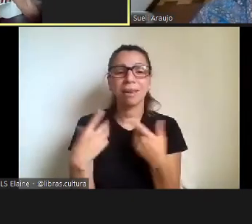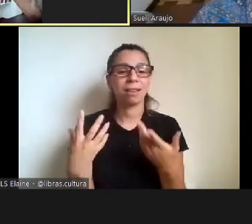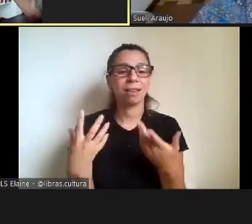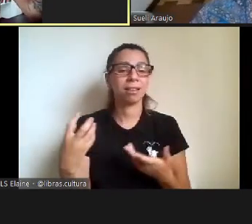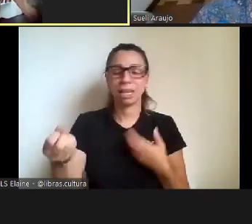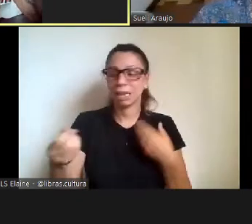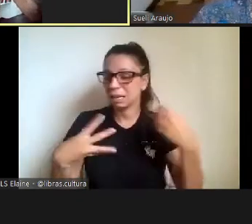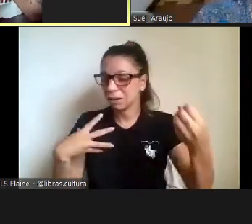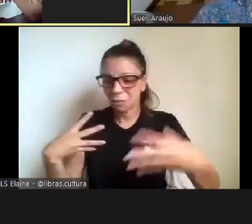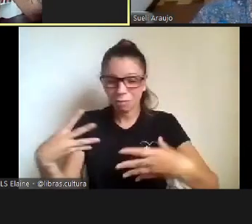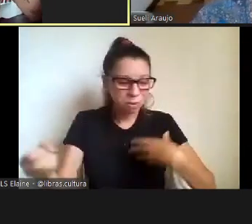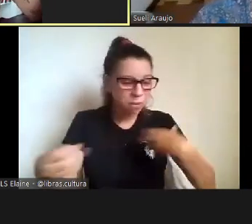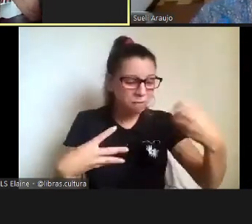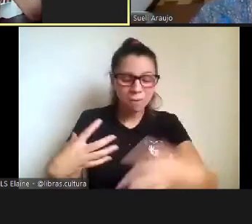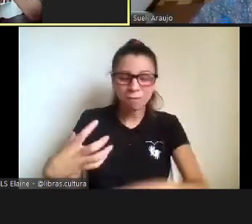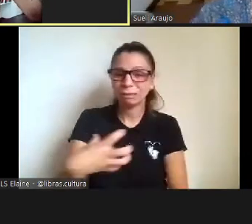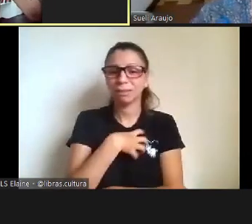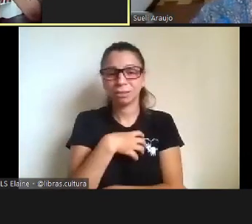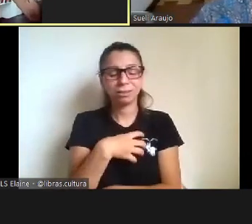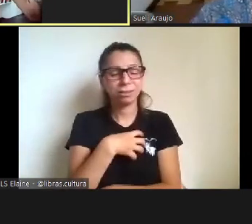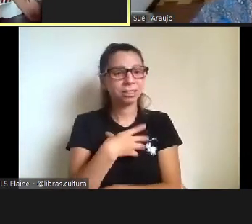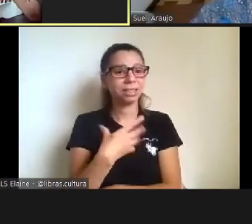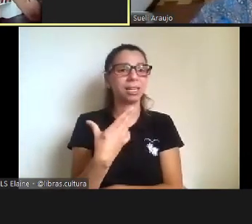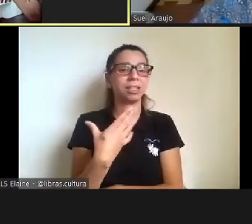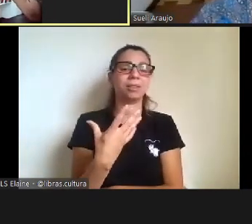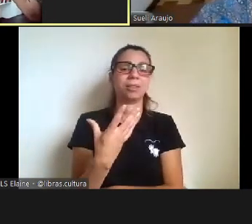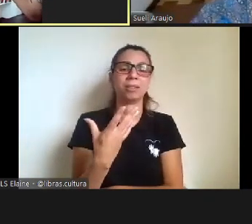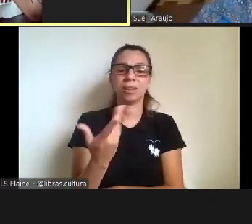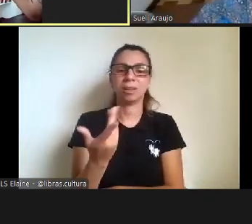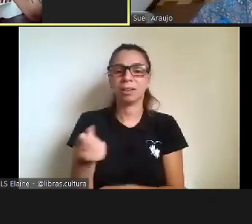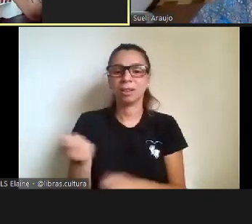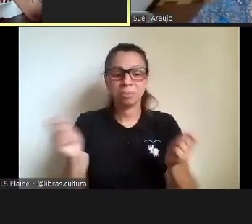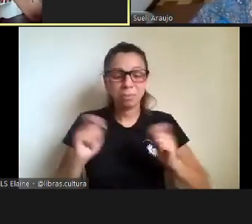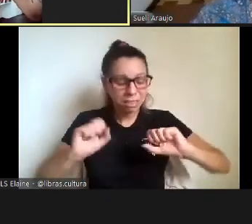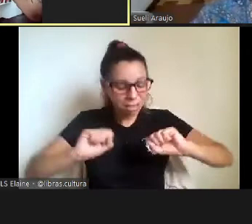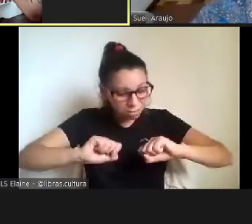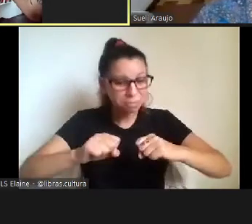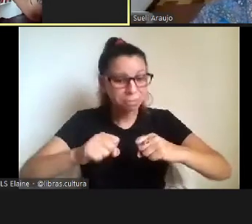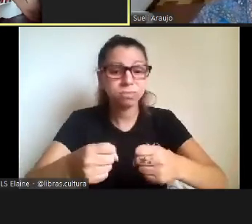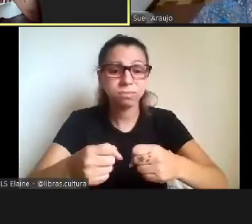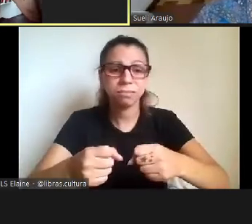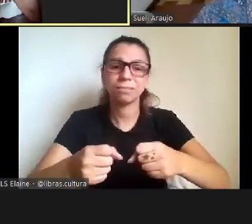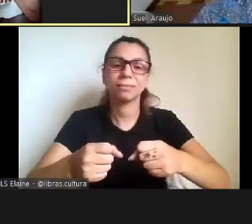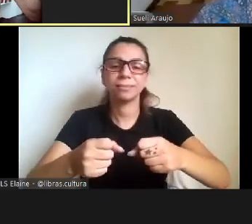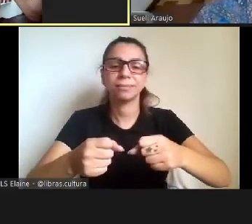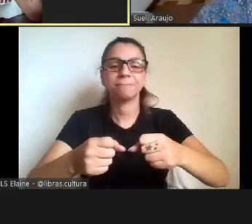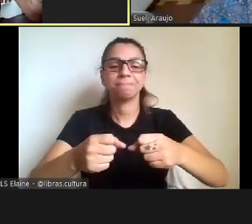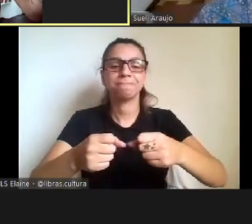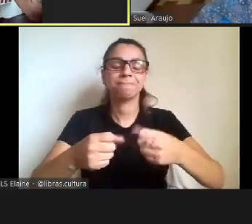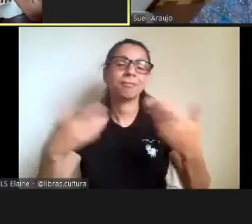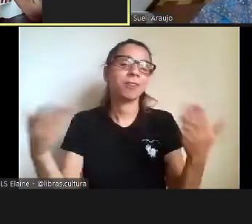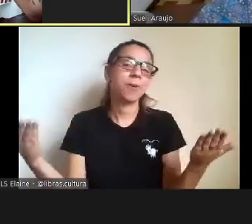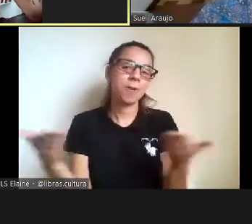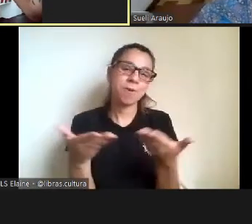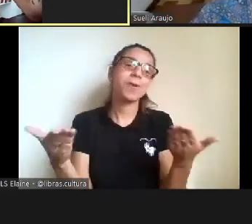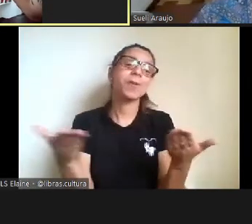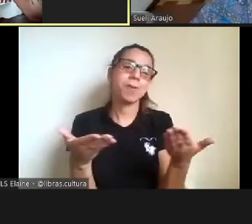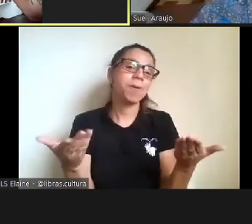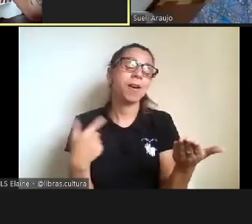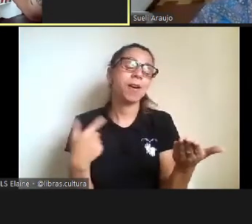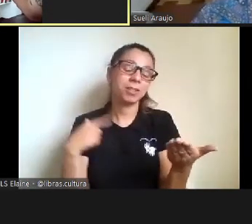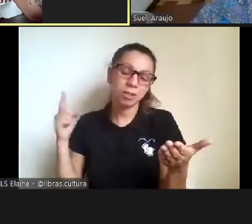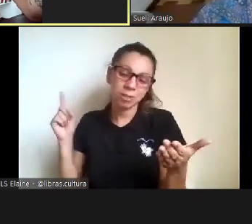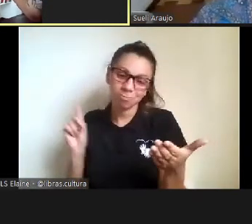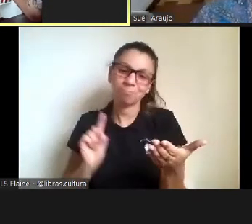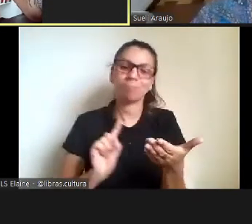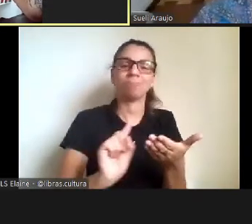dessa nova plataforma para a qual a gente ia ter que se lançar, entendeu? E que agora estamos nela,